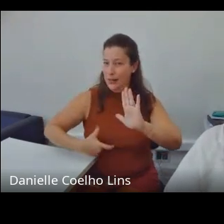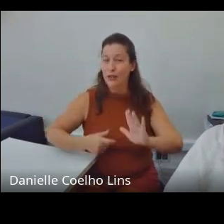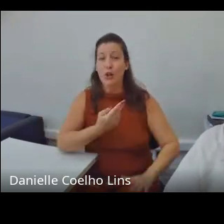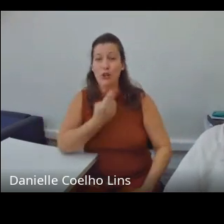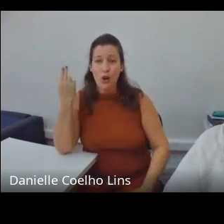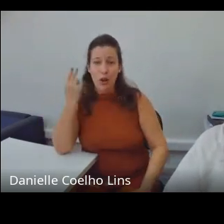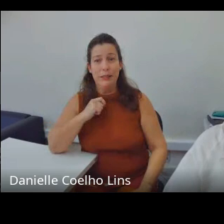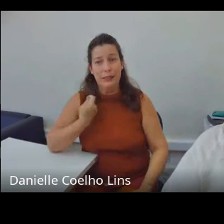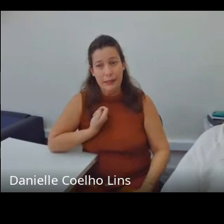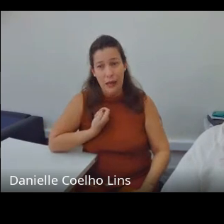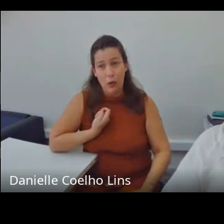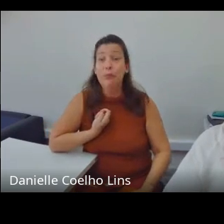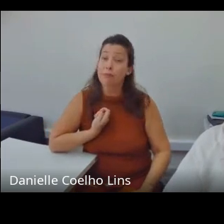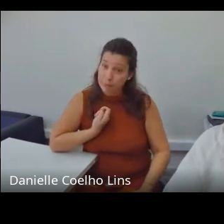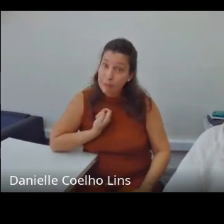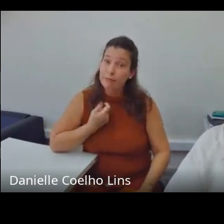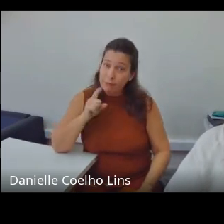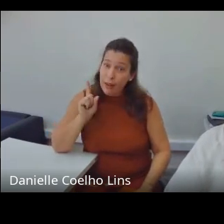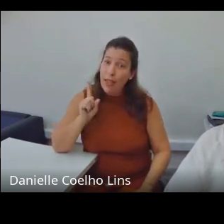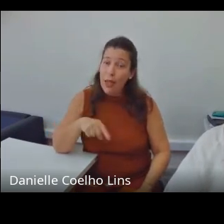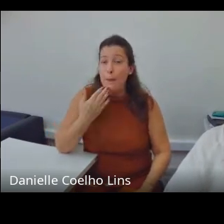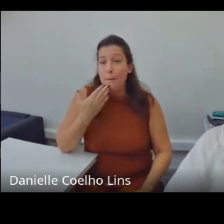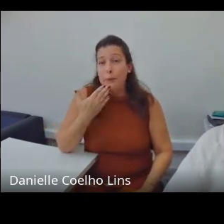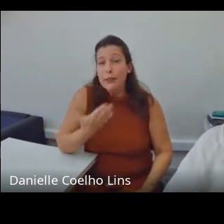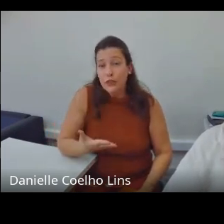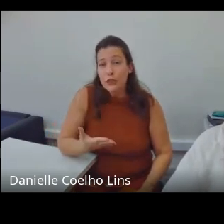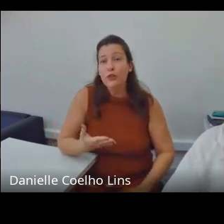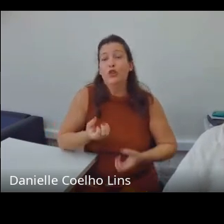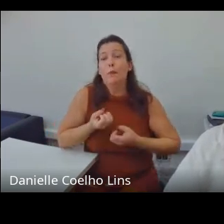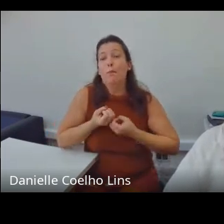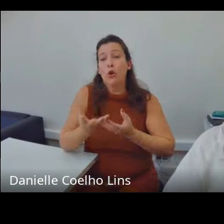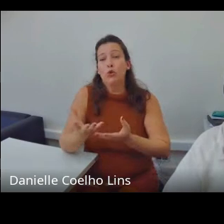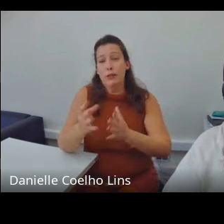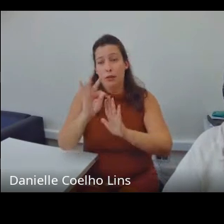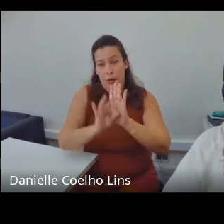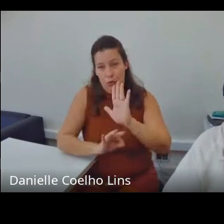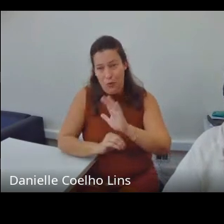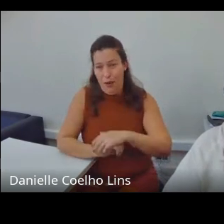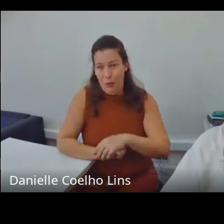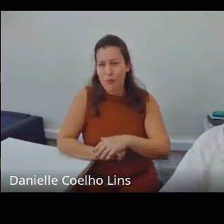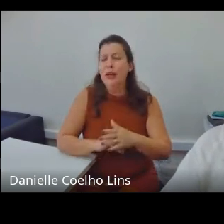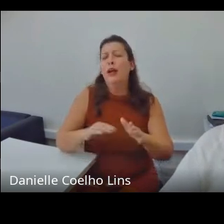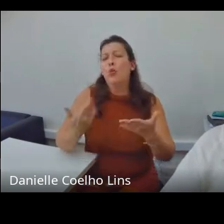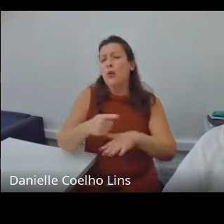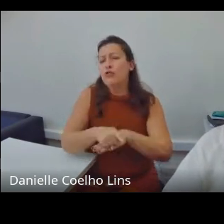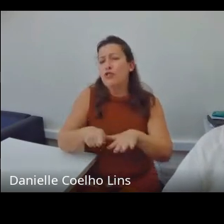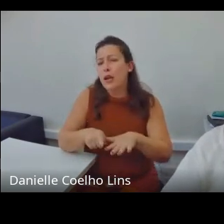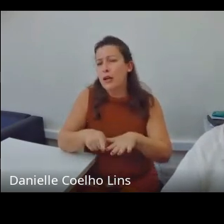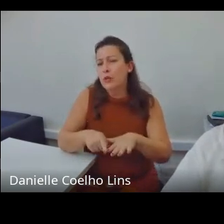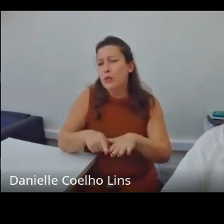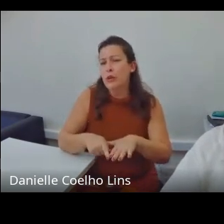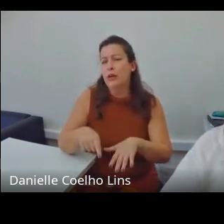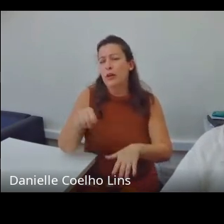produção textual, que o texto é a sinalização também. Então, qual é o gênero?